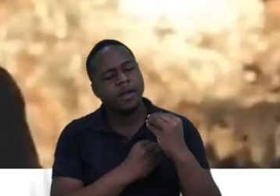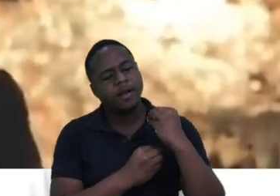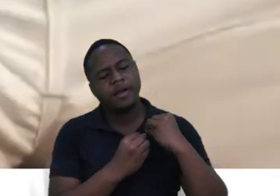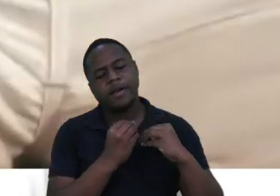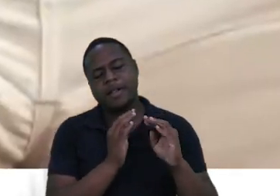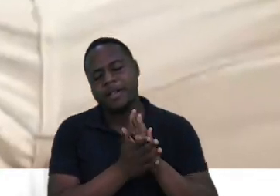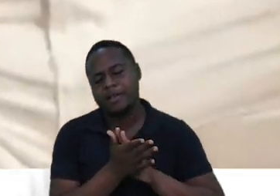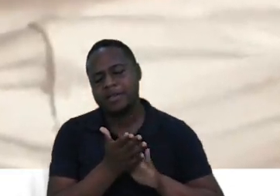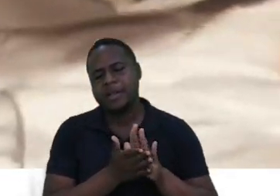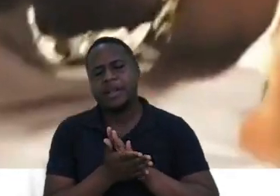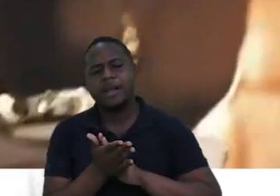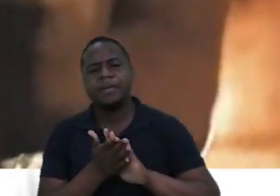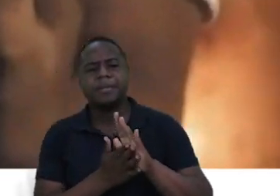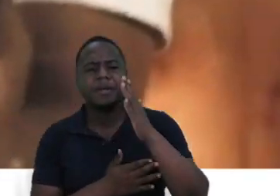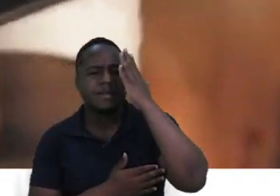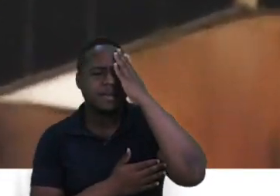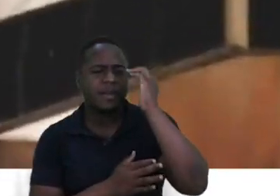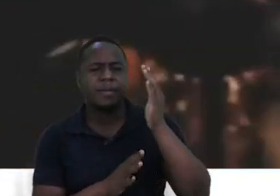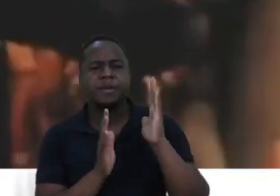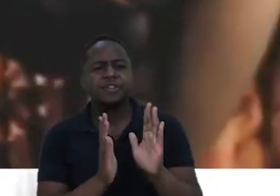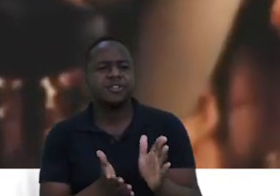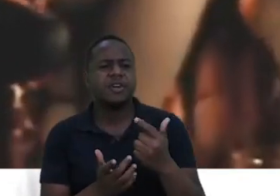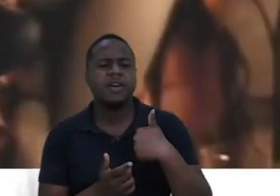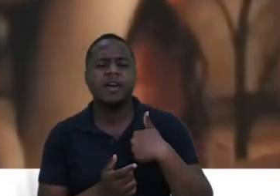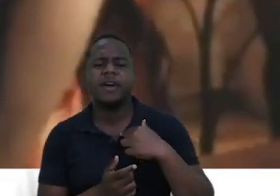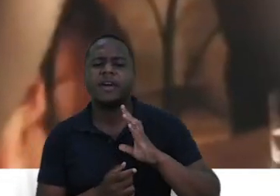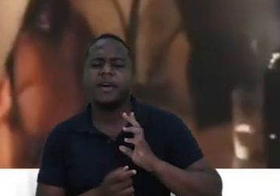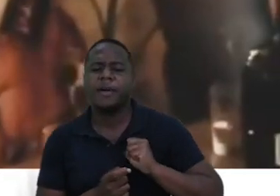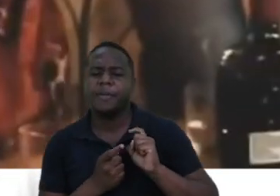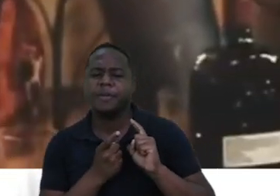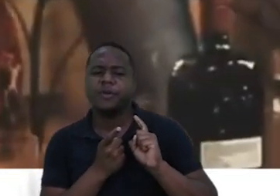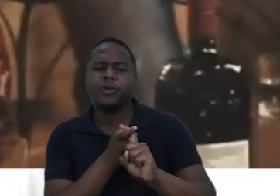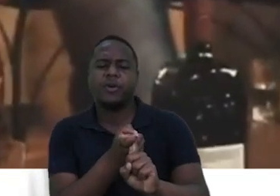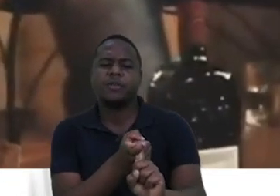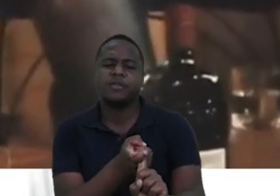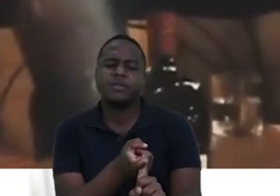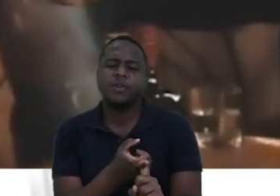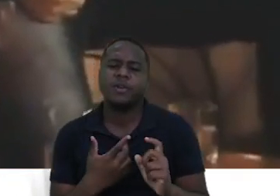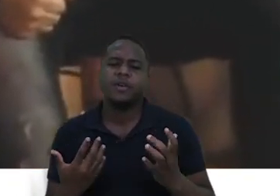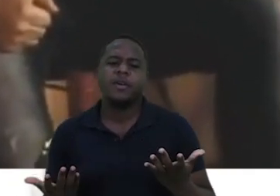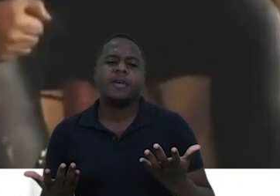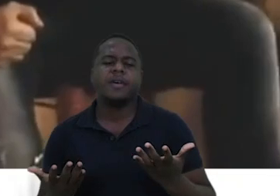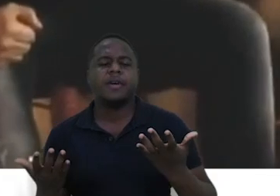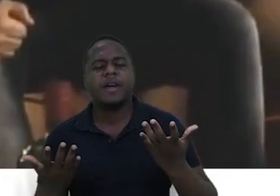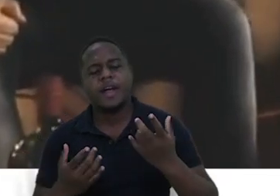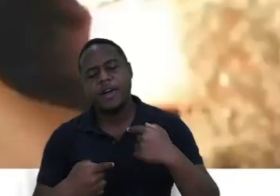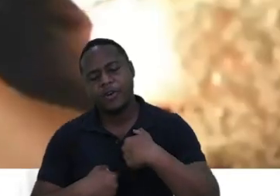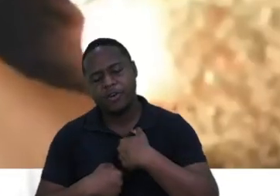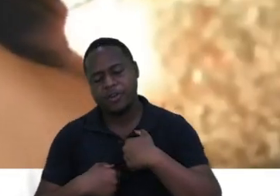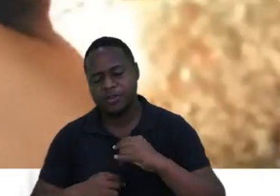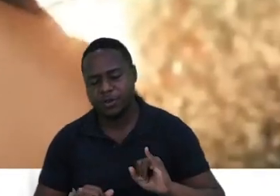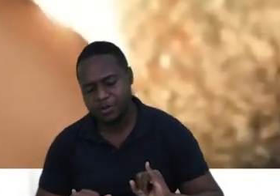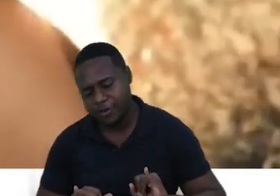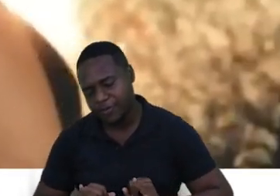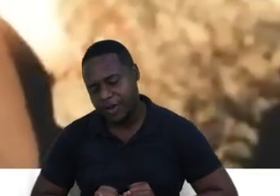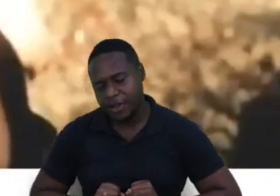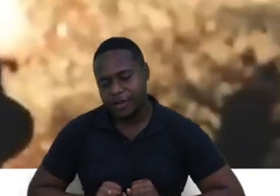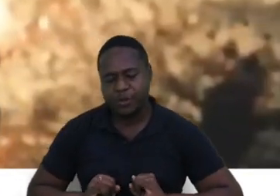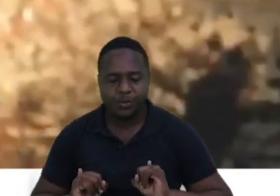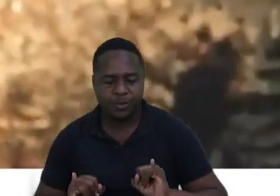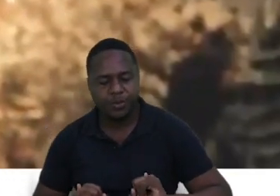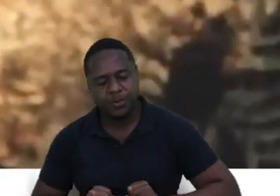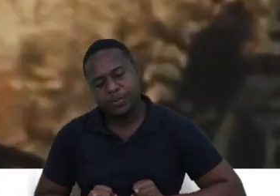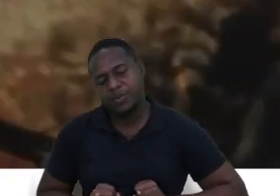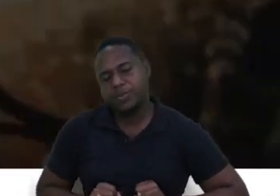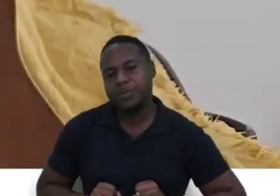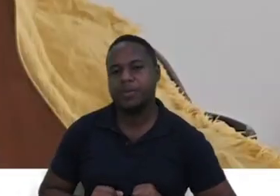Alimenta, não sabe que já me conquistou, agora estou